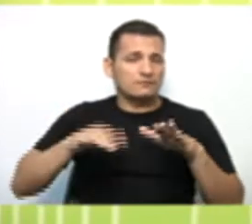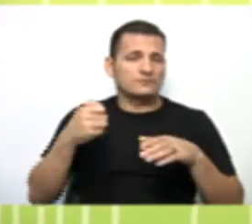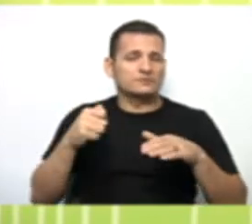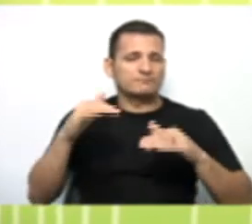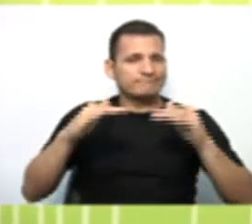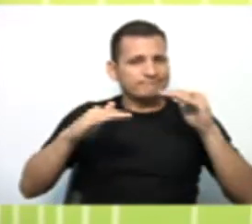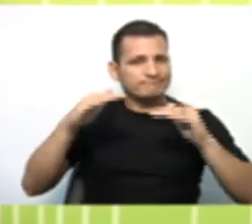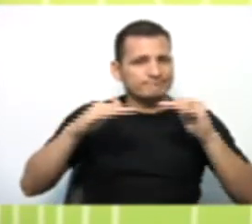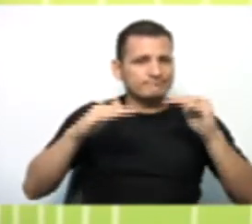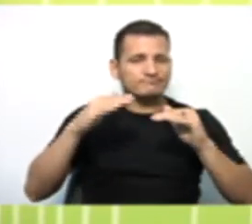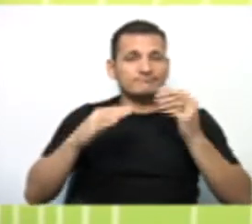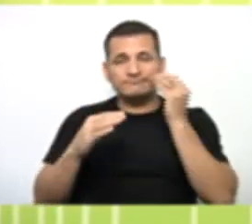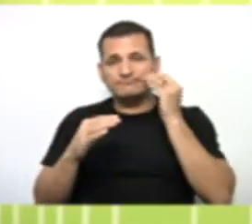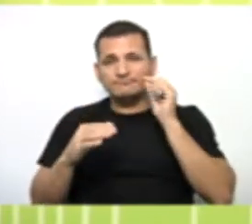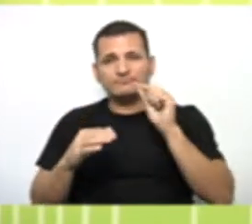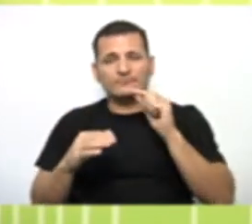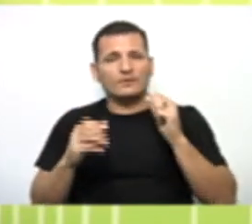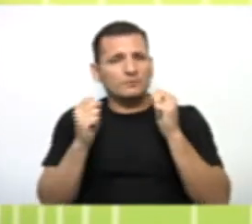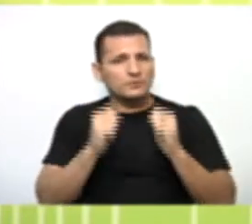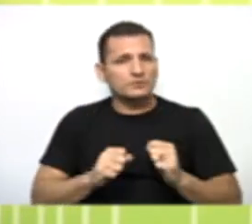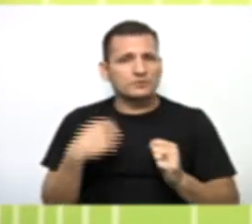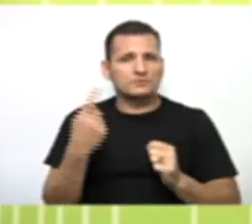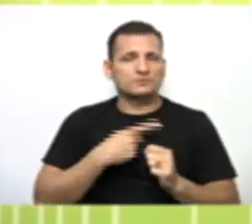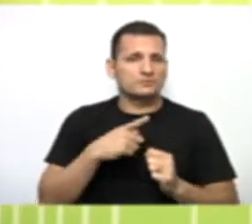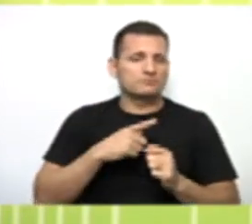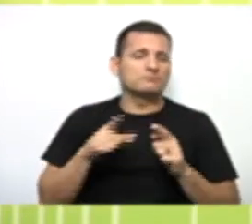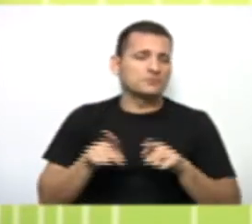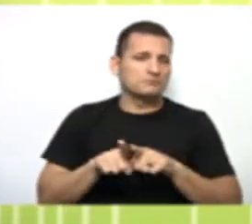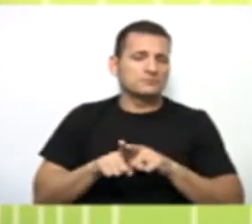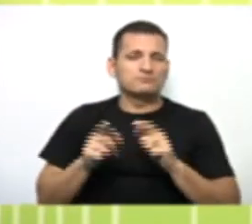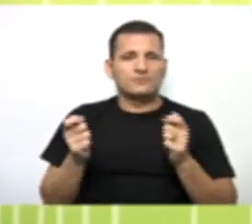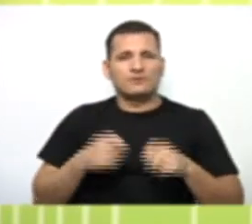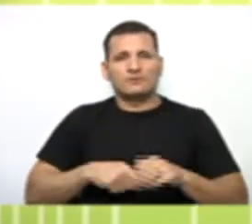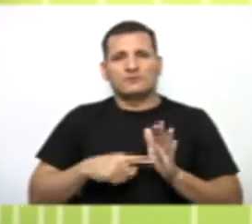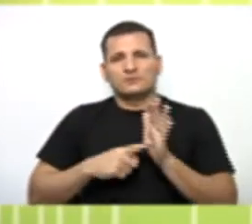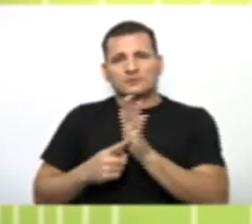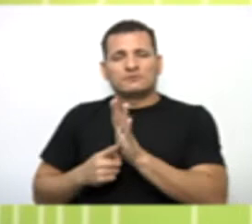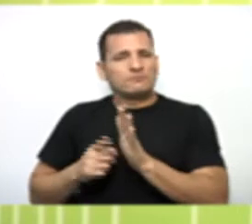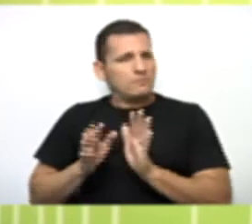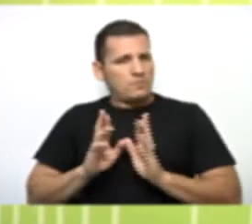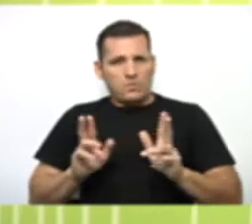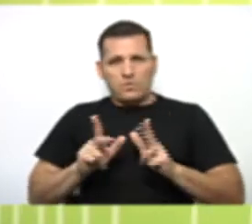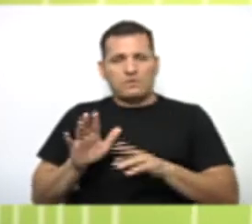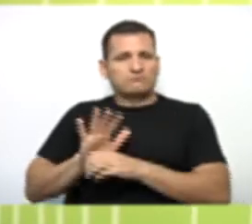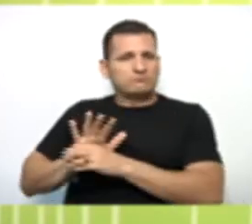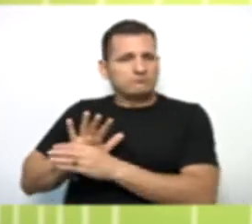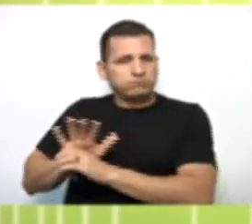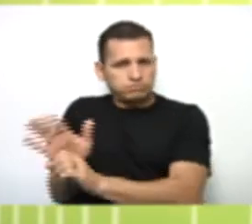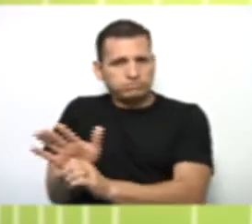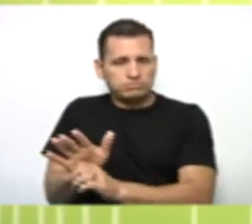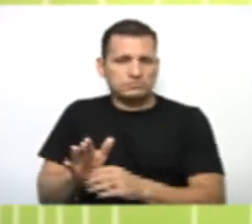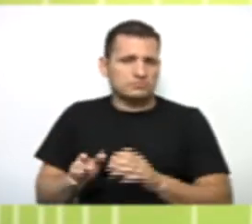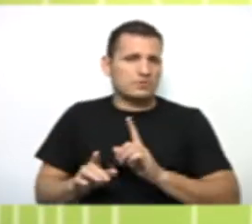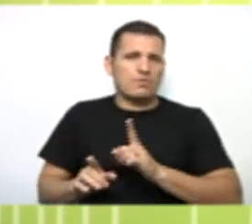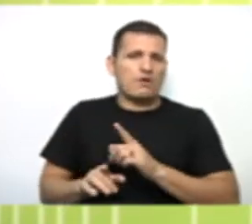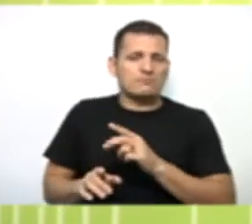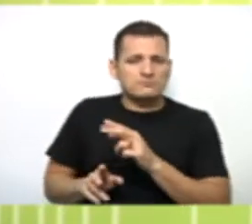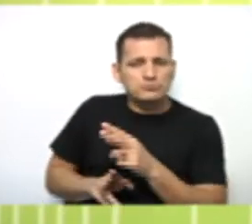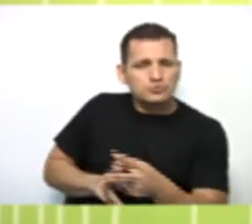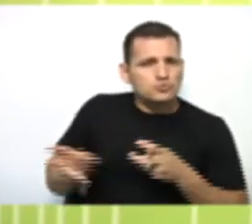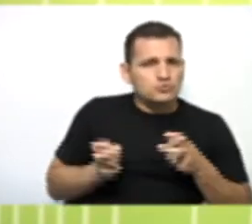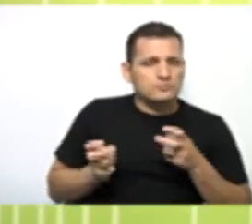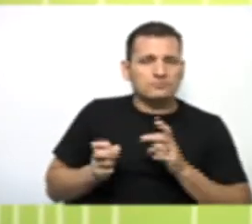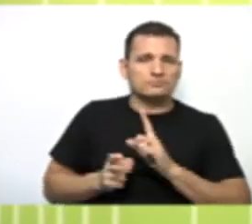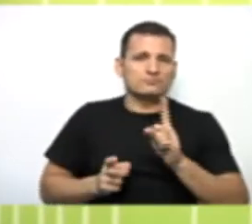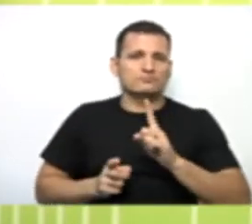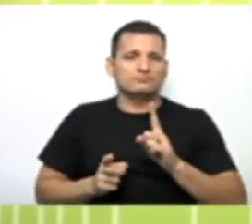e verificar que o poder que nós temos serve também para ajudar, não para oprimir, não para subtrair, não é, coisas